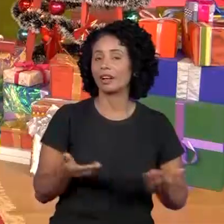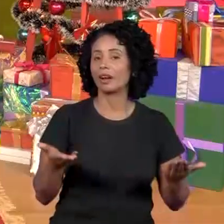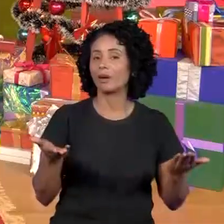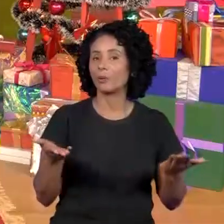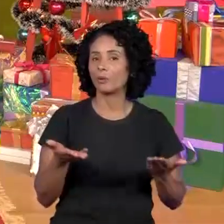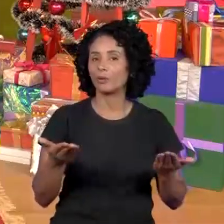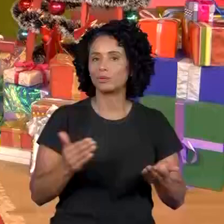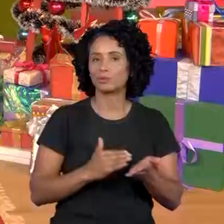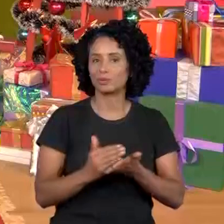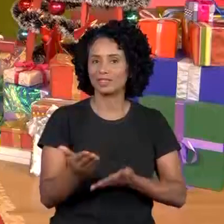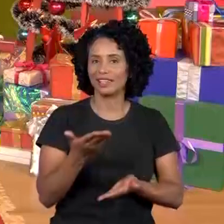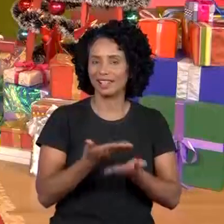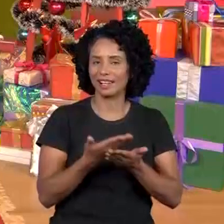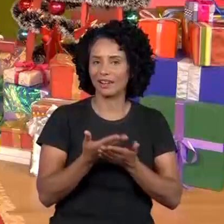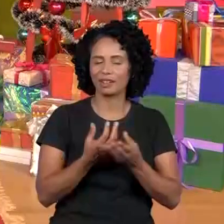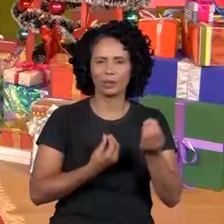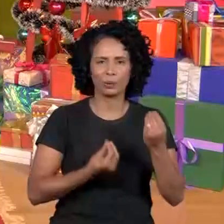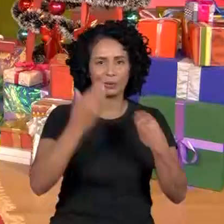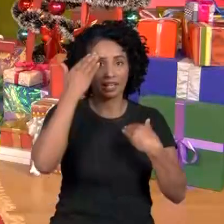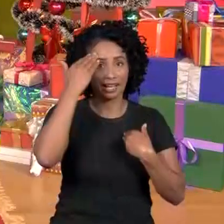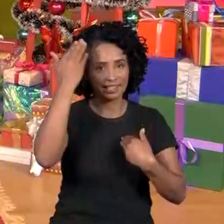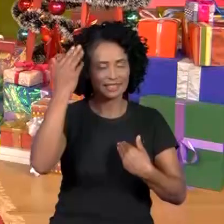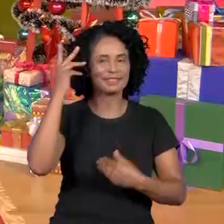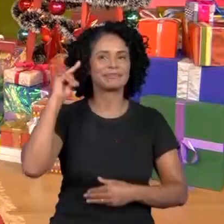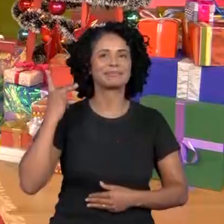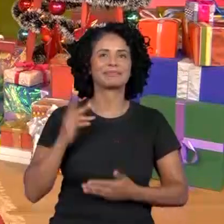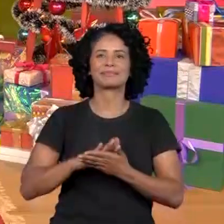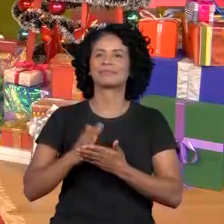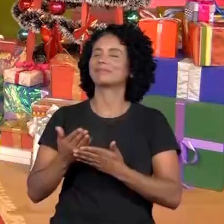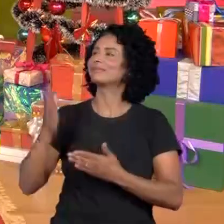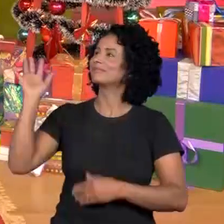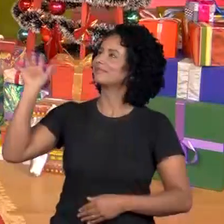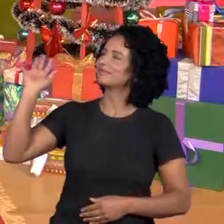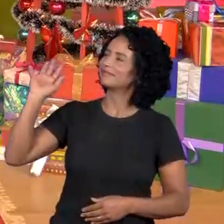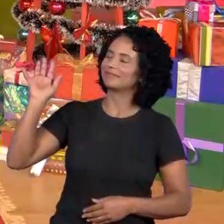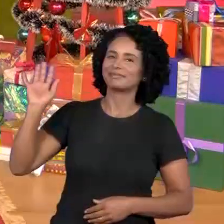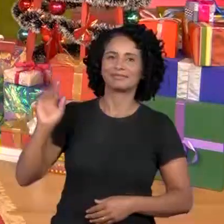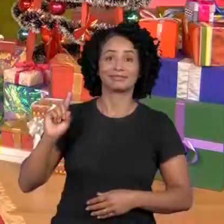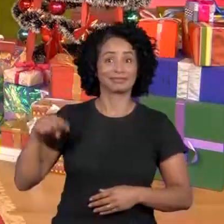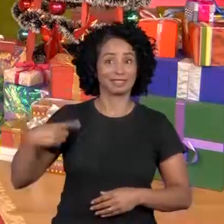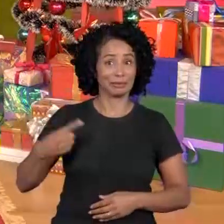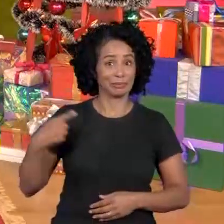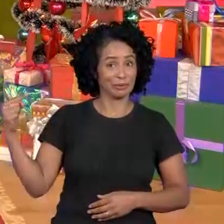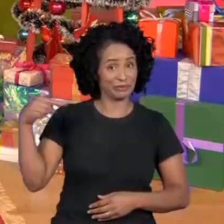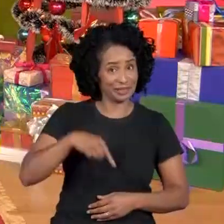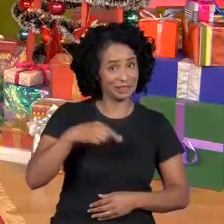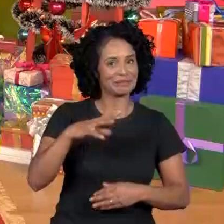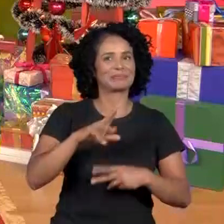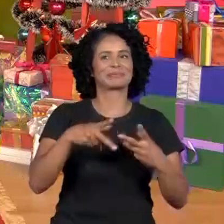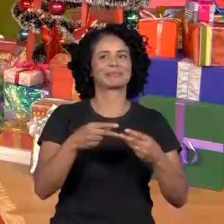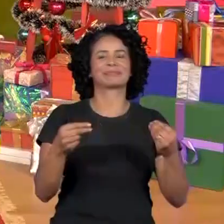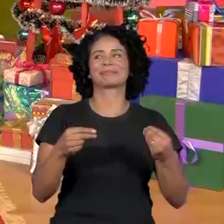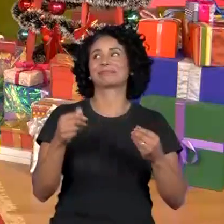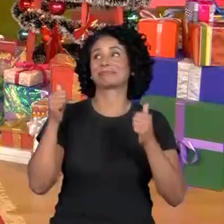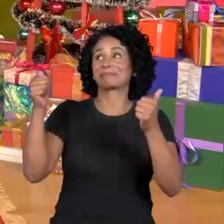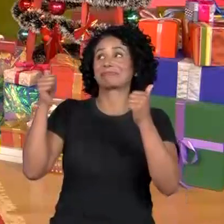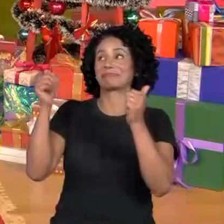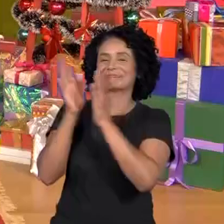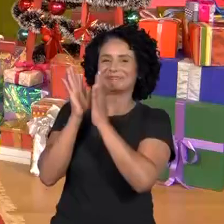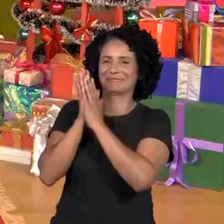aula agradecendo a colaboração da Kelly. Oi, Kelly! Depois você passa aqui e vem pegar um presentinho, tá? De